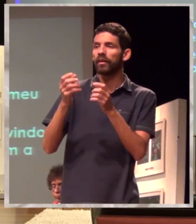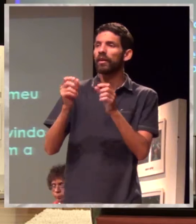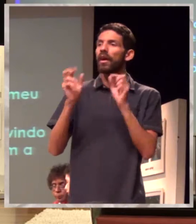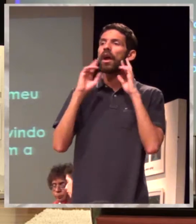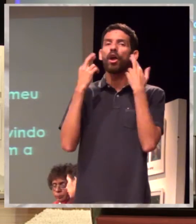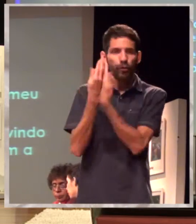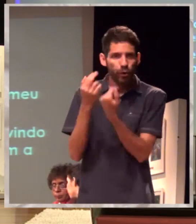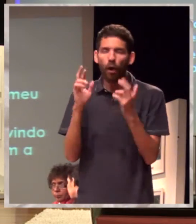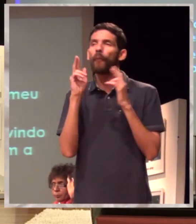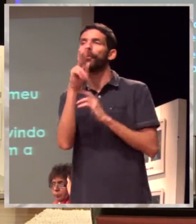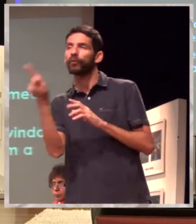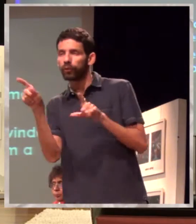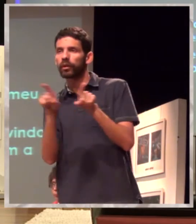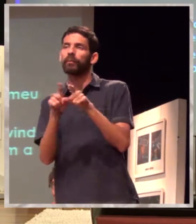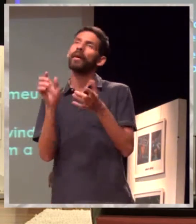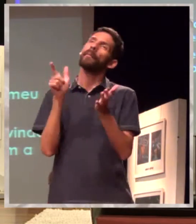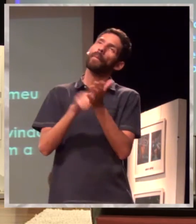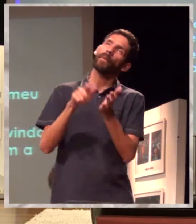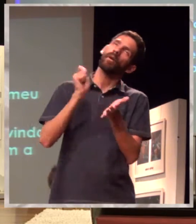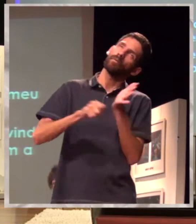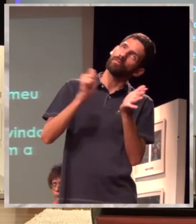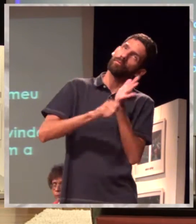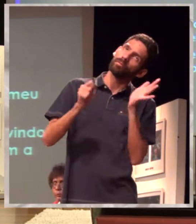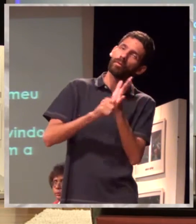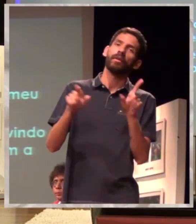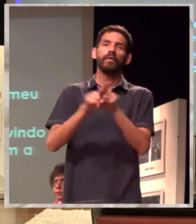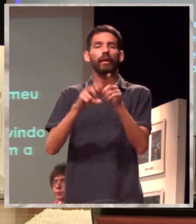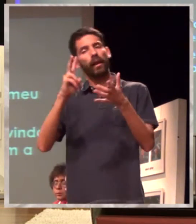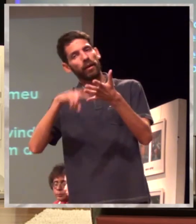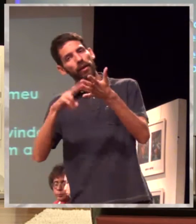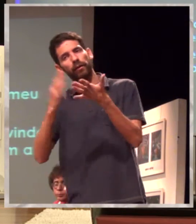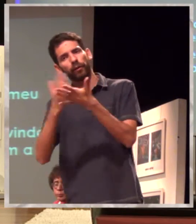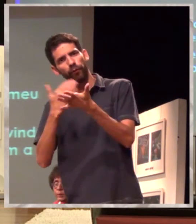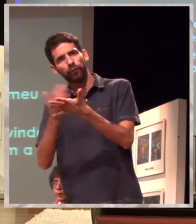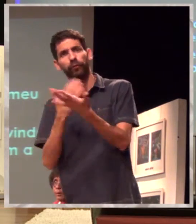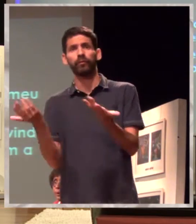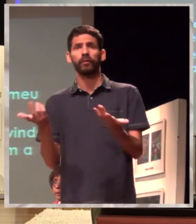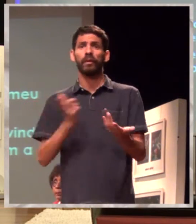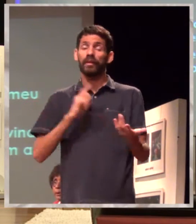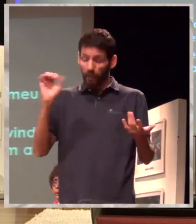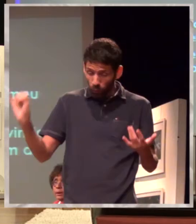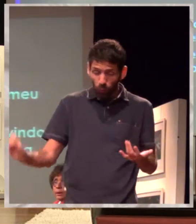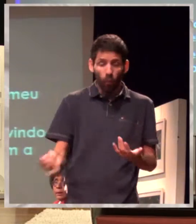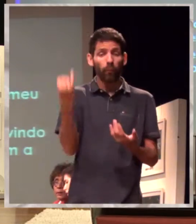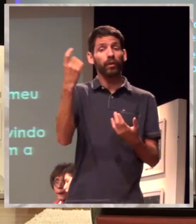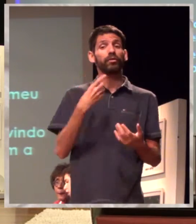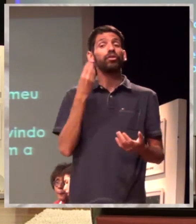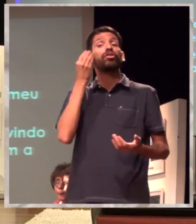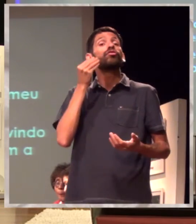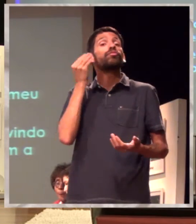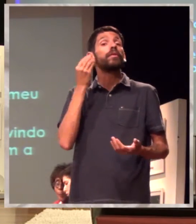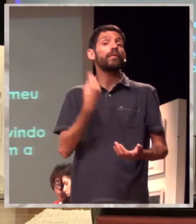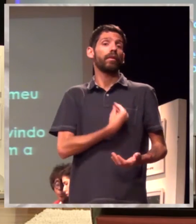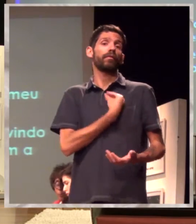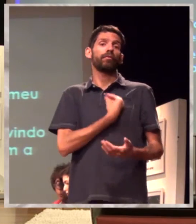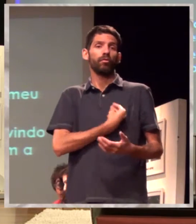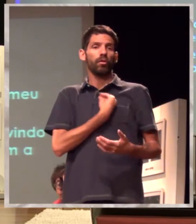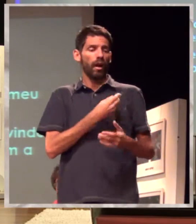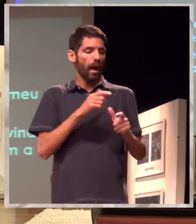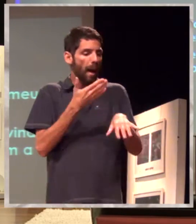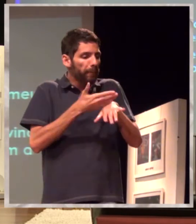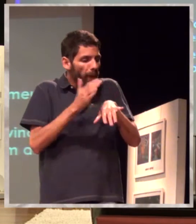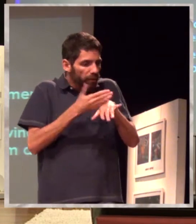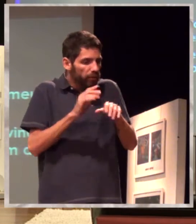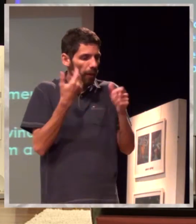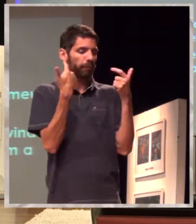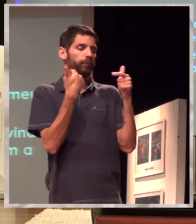na reunião de professor, é ter que preencher papel, né, é ter que ler livros. Então, ele teve a oportunidade de vivenciar um pouco dessa